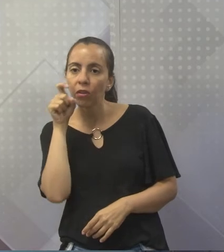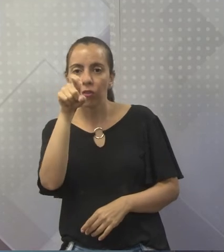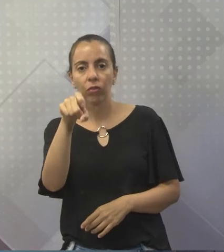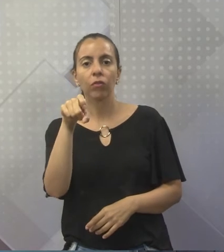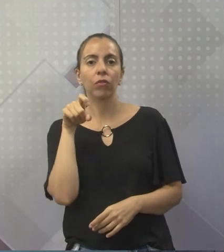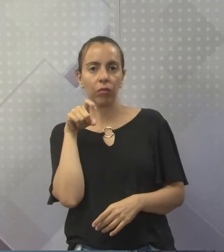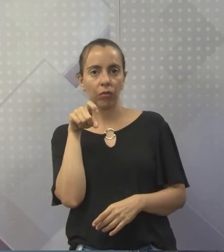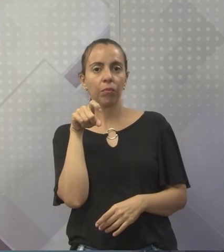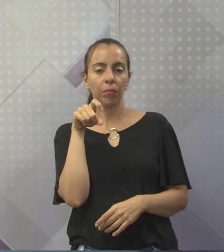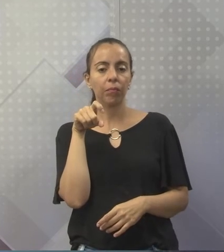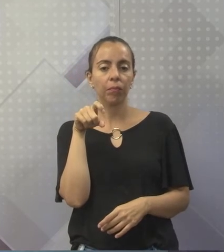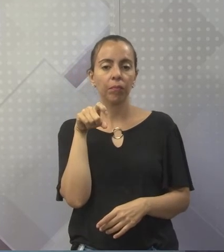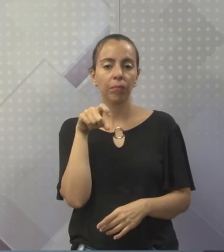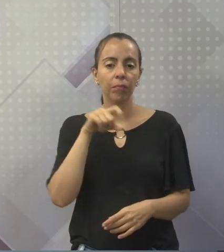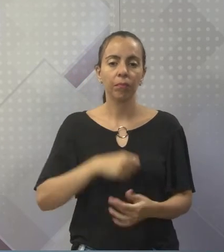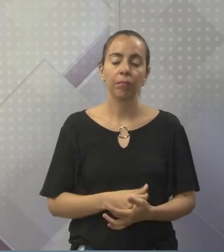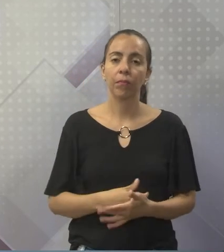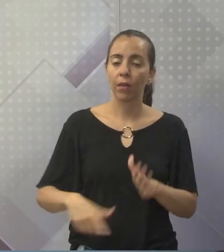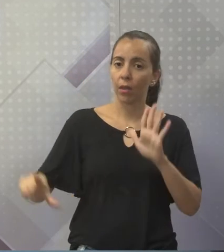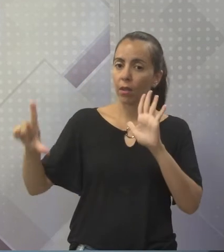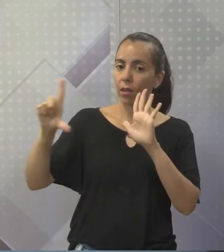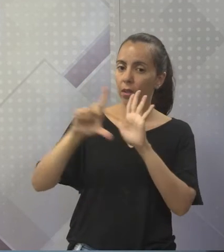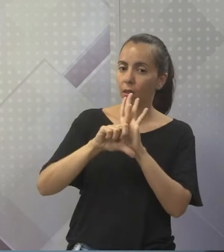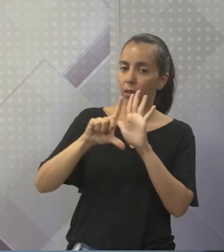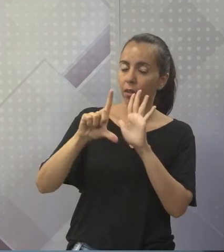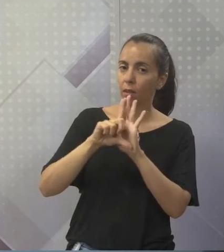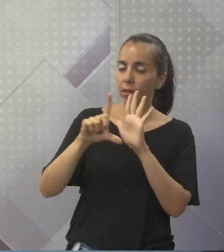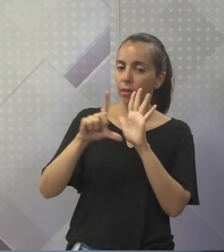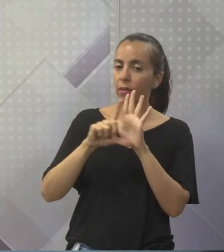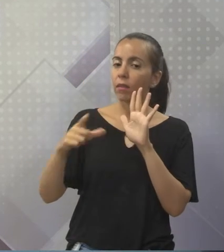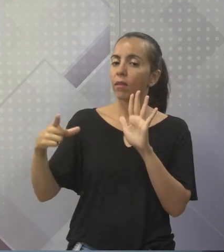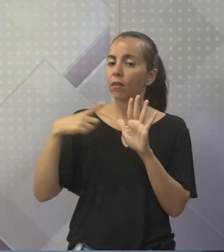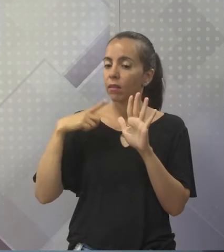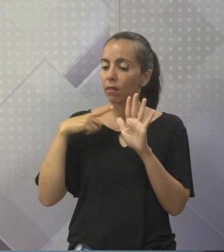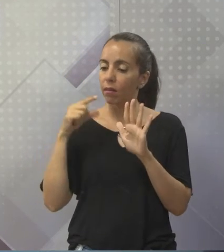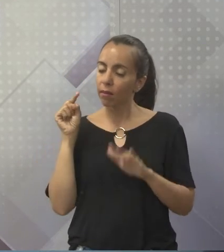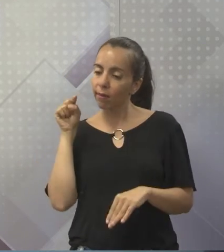Então, essa é a minha lei de formação para este